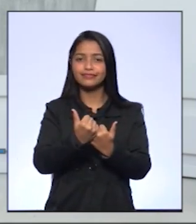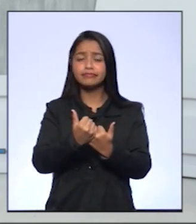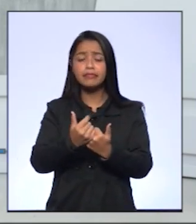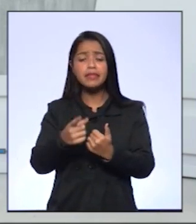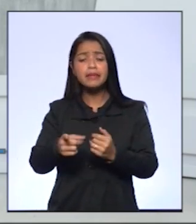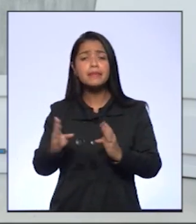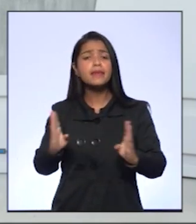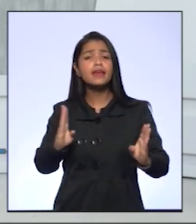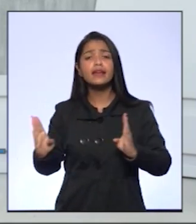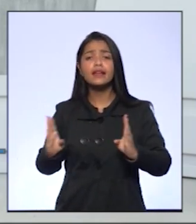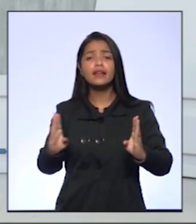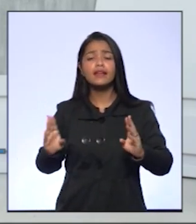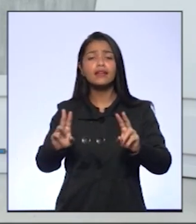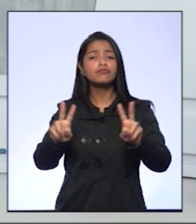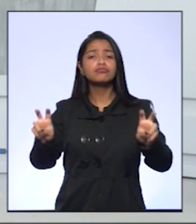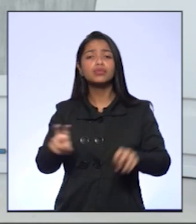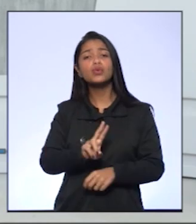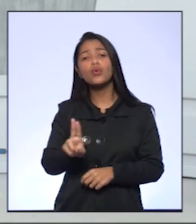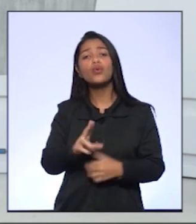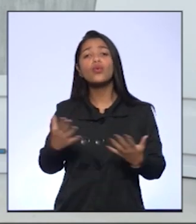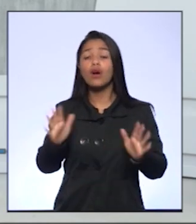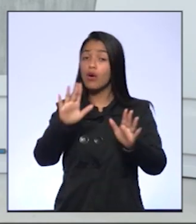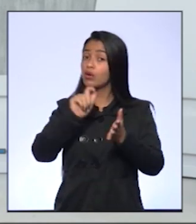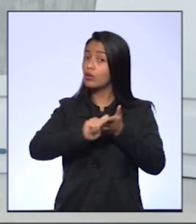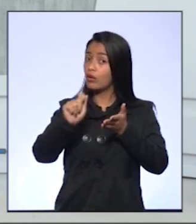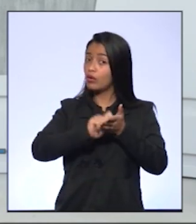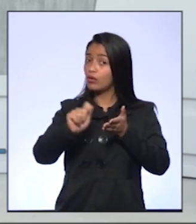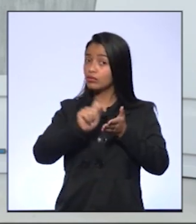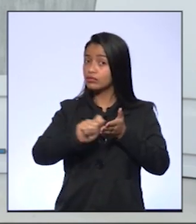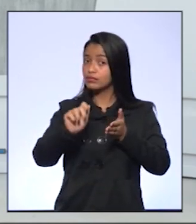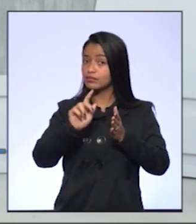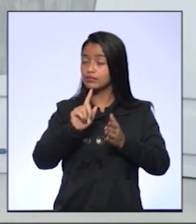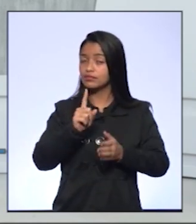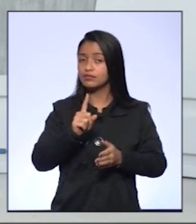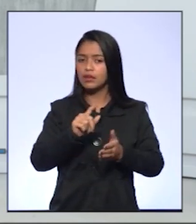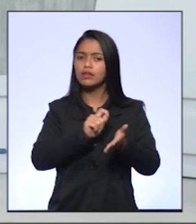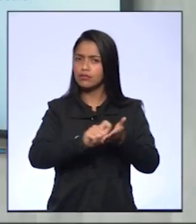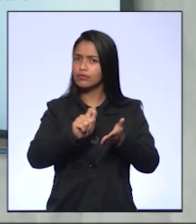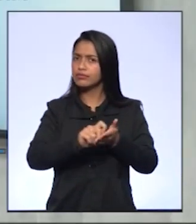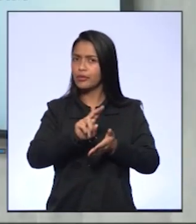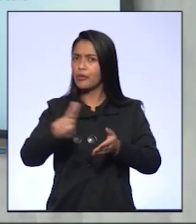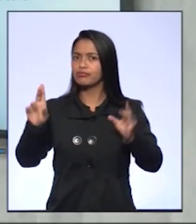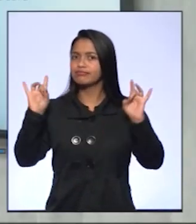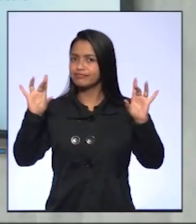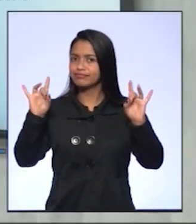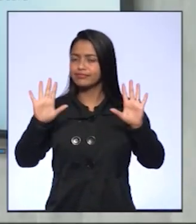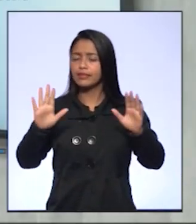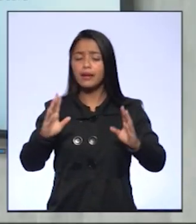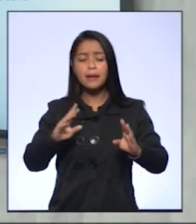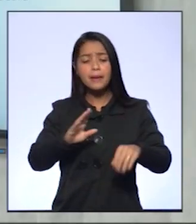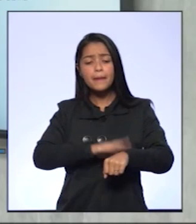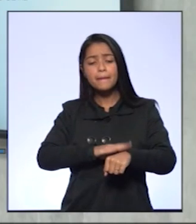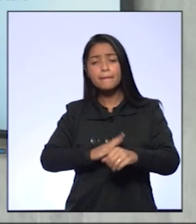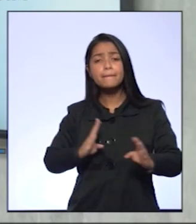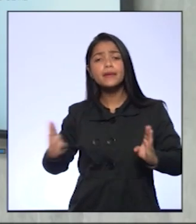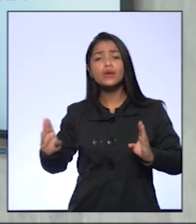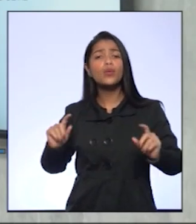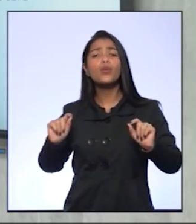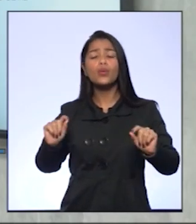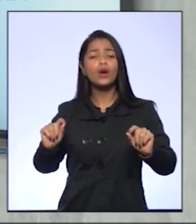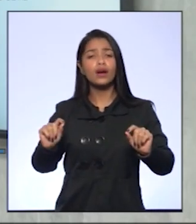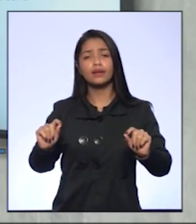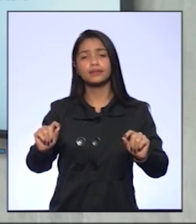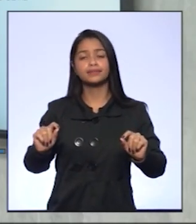período, anota esse nome vai te ajudar. É um nome chique, ó. A gente chama, cheguei. A gente chama esse período de